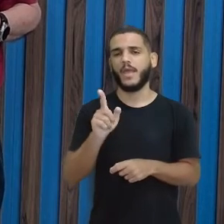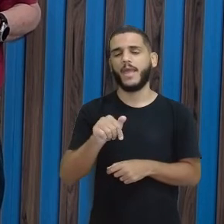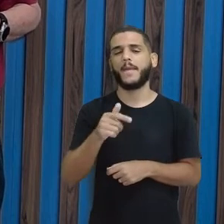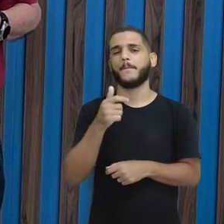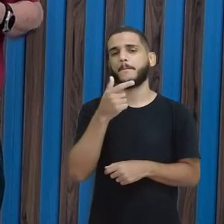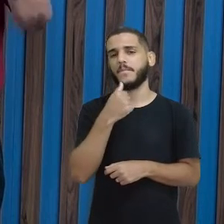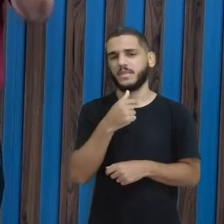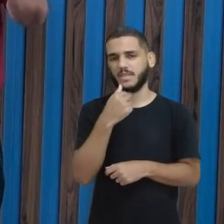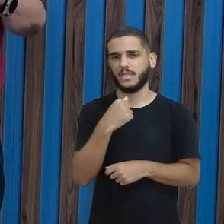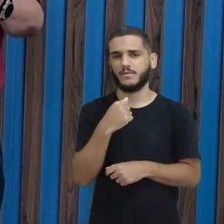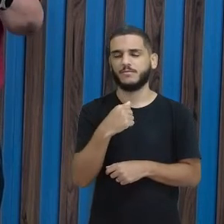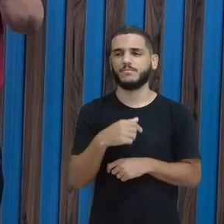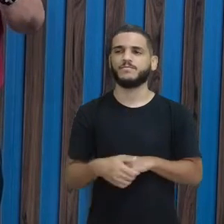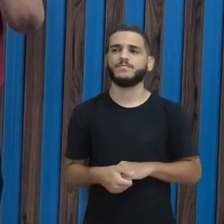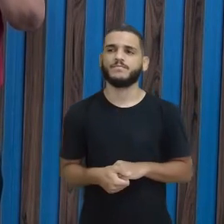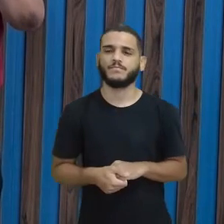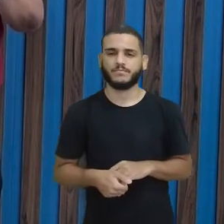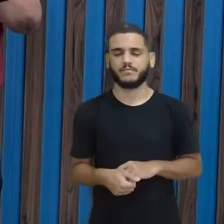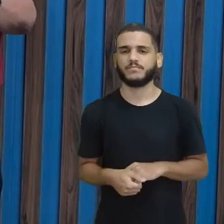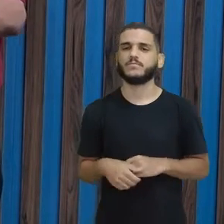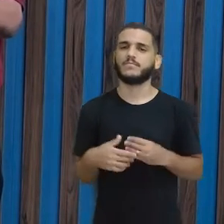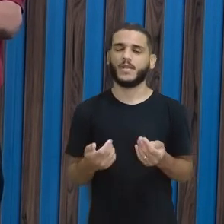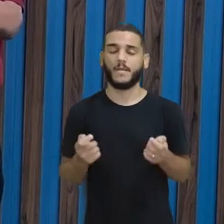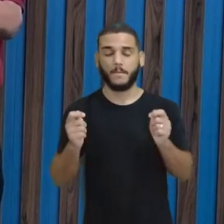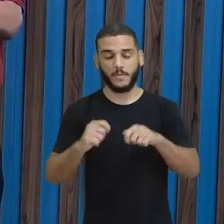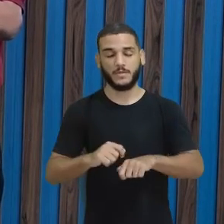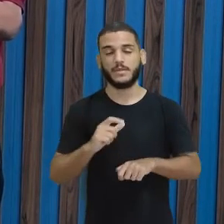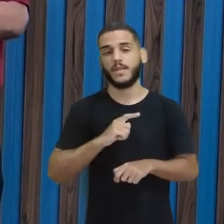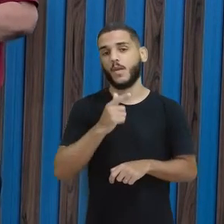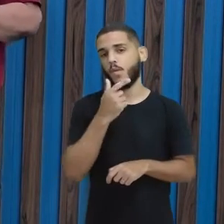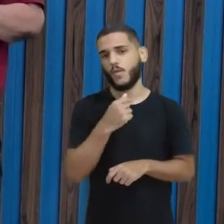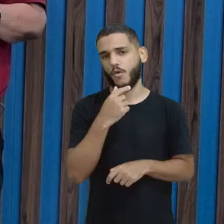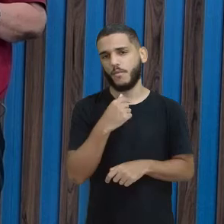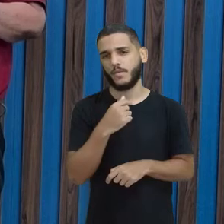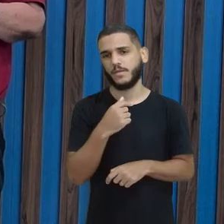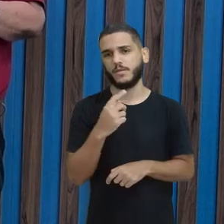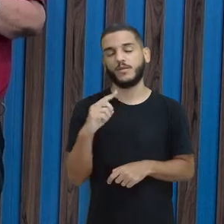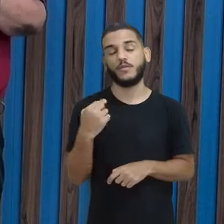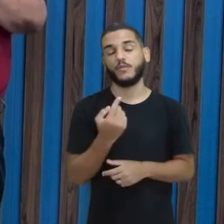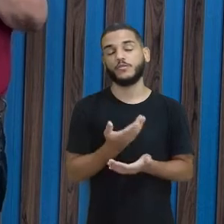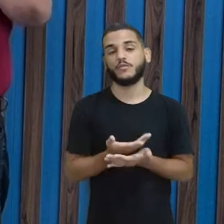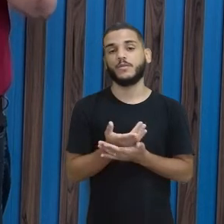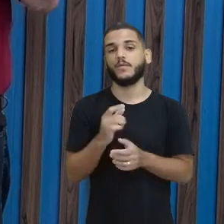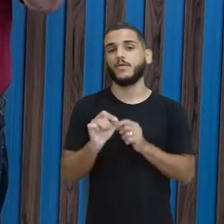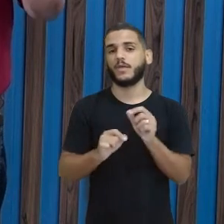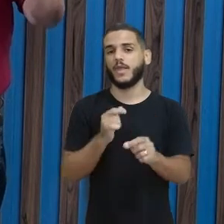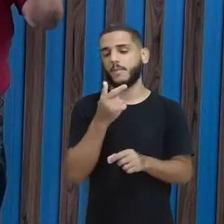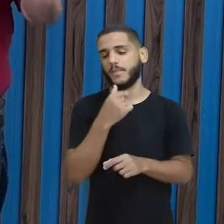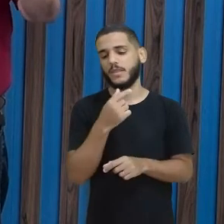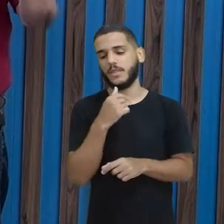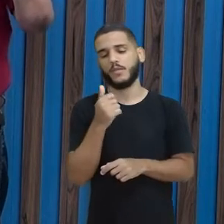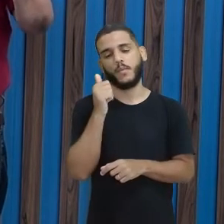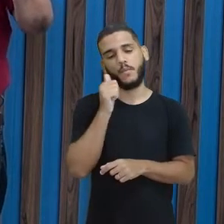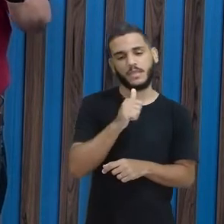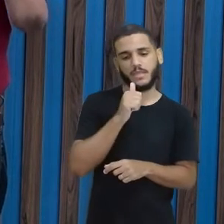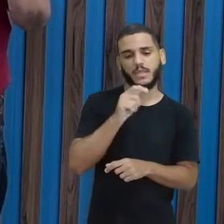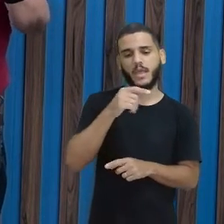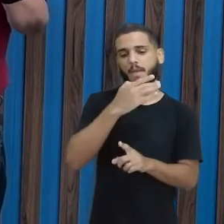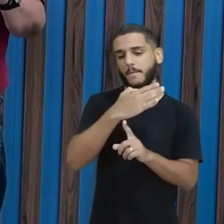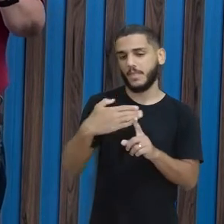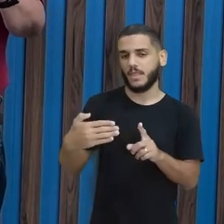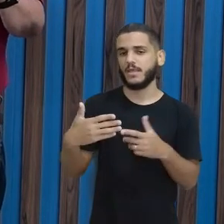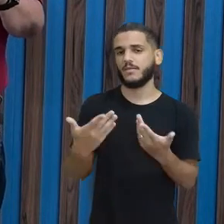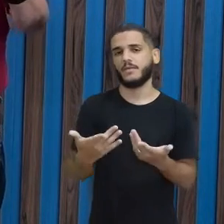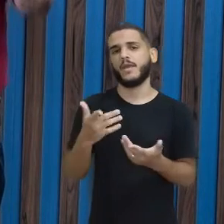menino. Seja um homem. Então, consequentemente, para eu ter um menino, a gente viu agora há pouco, menino ou menina seria o meio. E eu